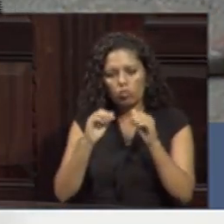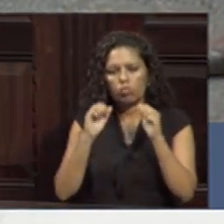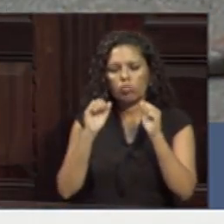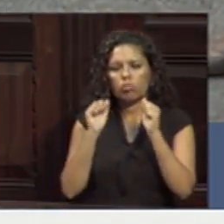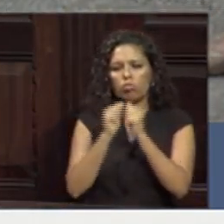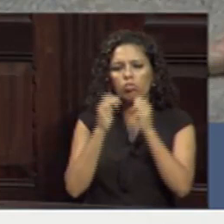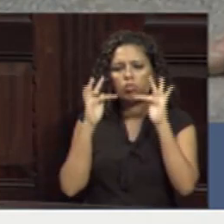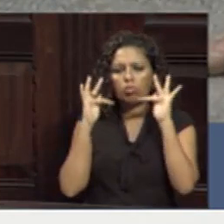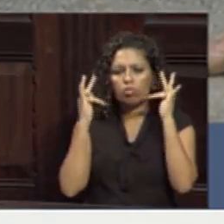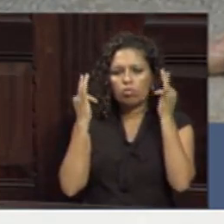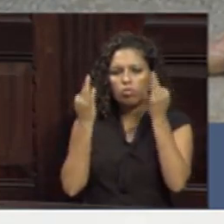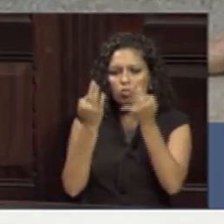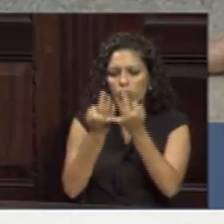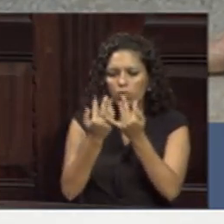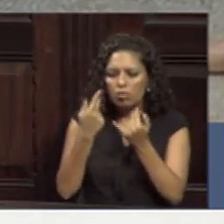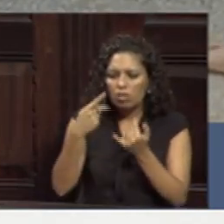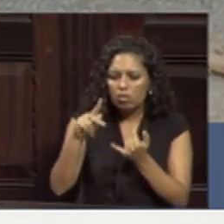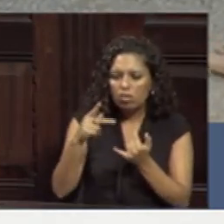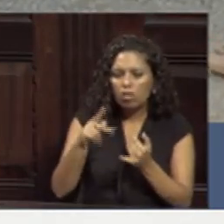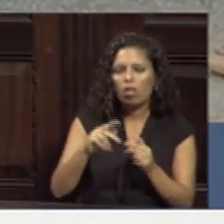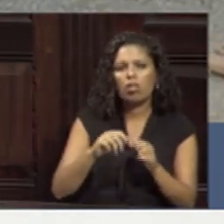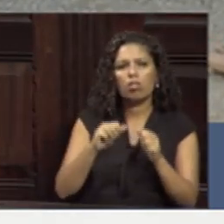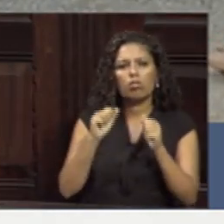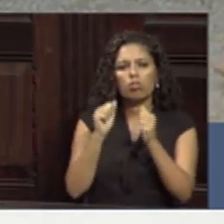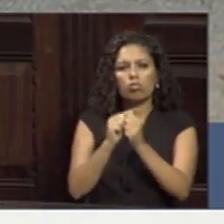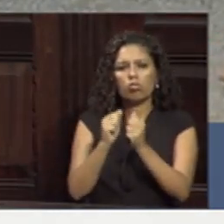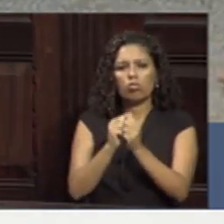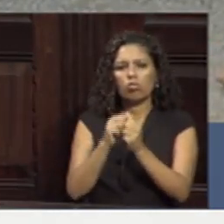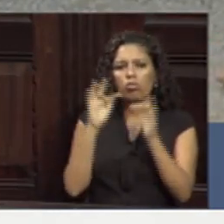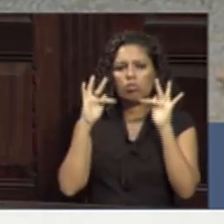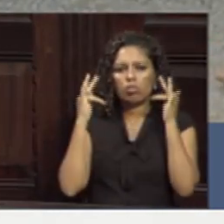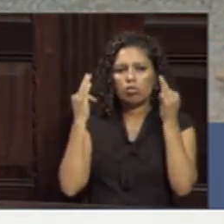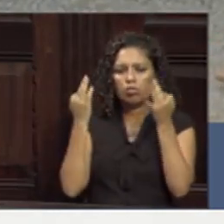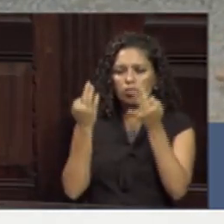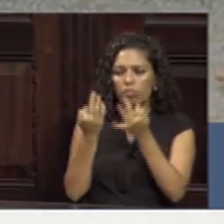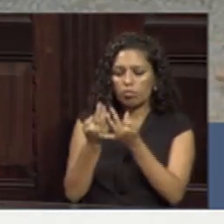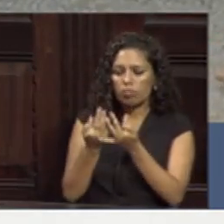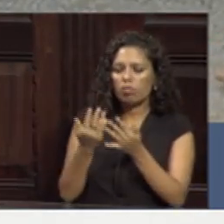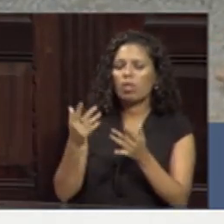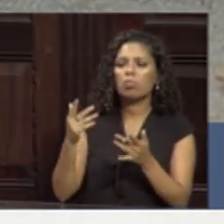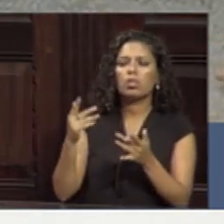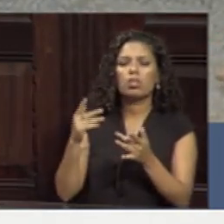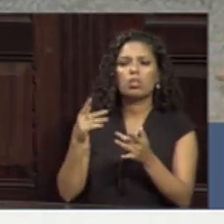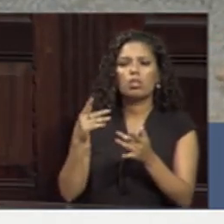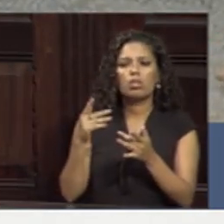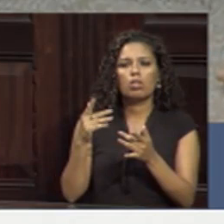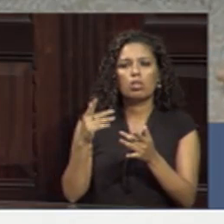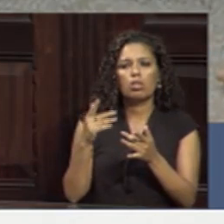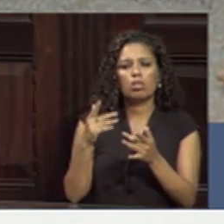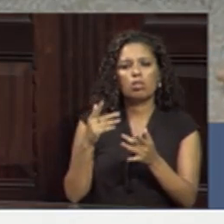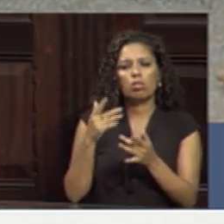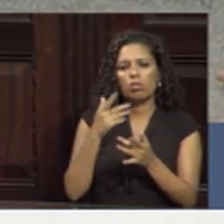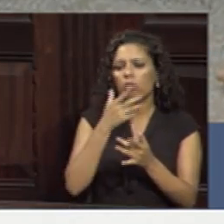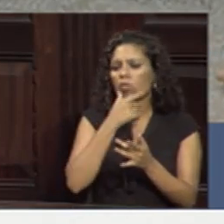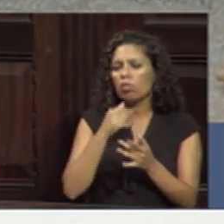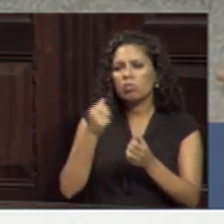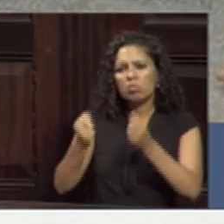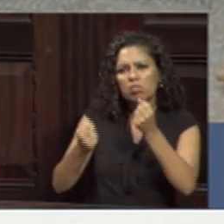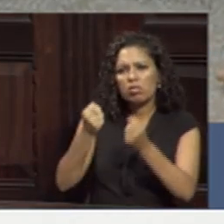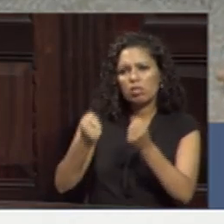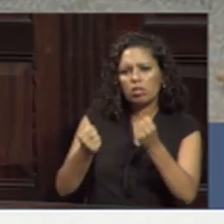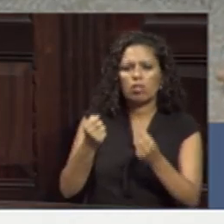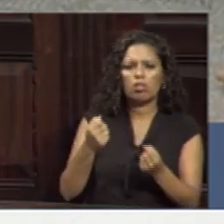Marielle e de seu motorista Anderson, com toda a bancada do PSOL, e dizer que